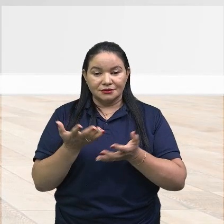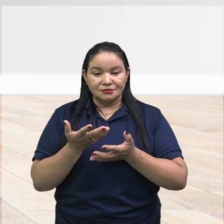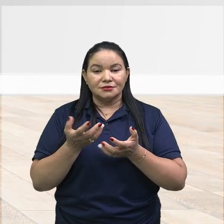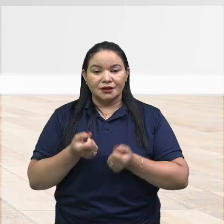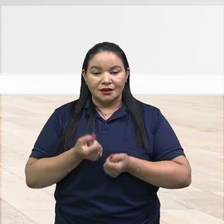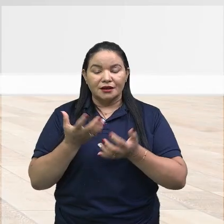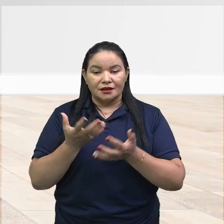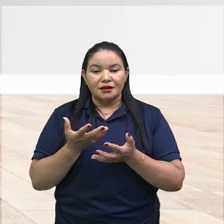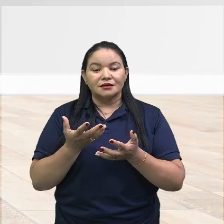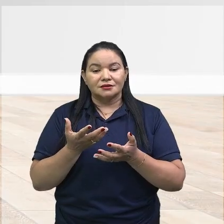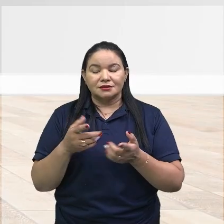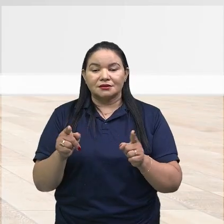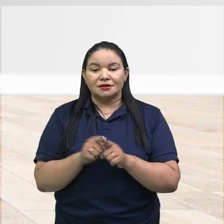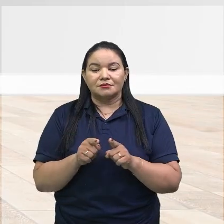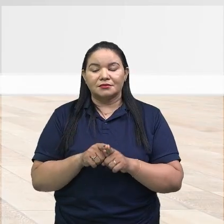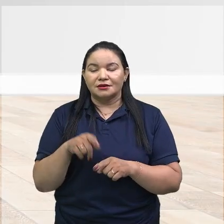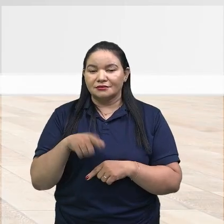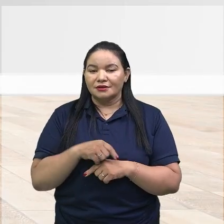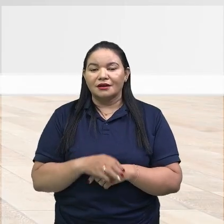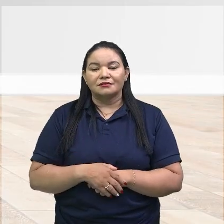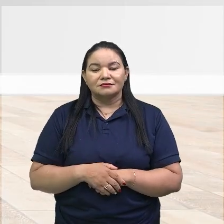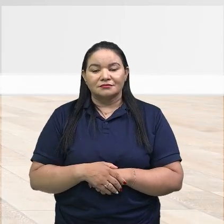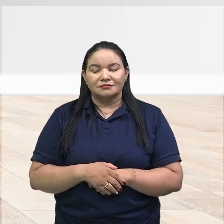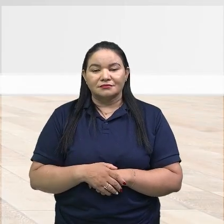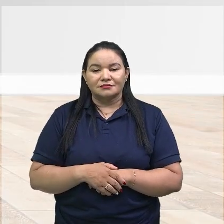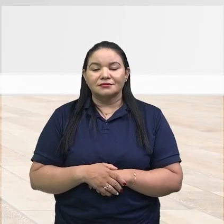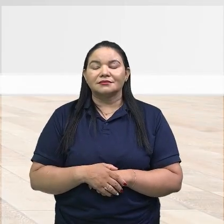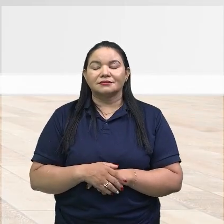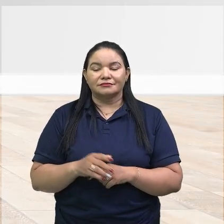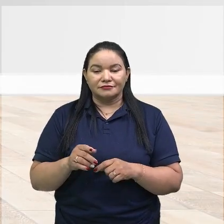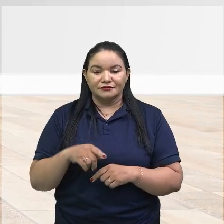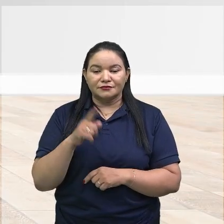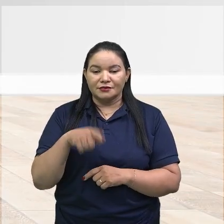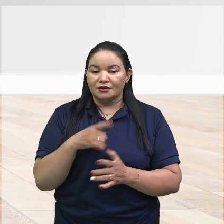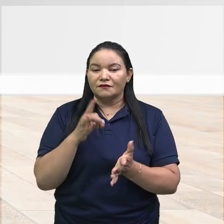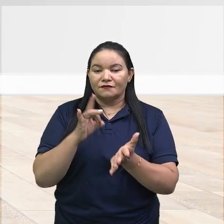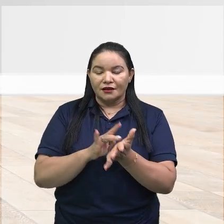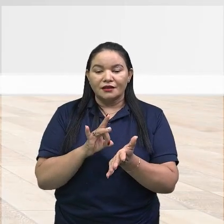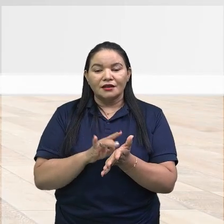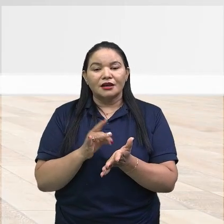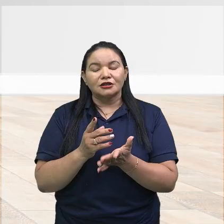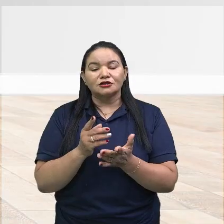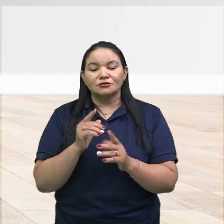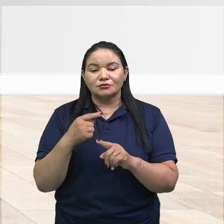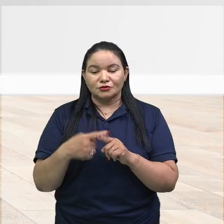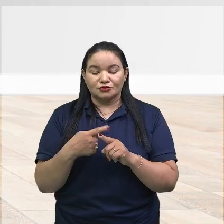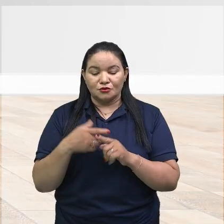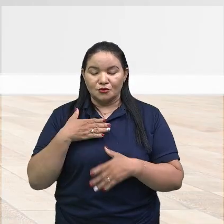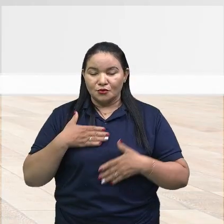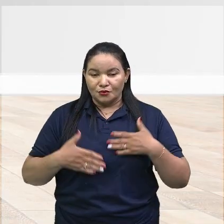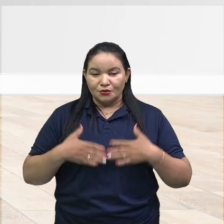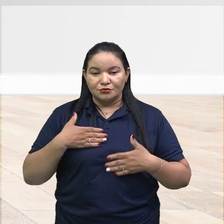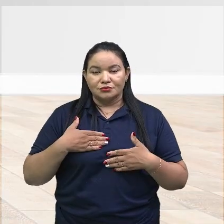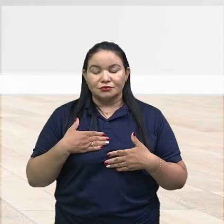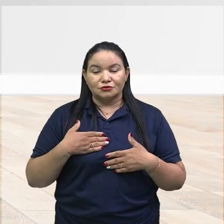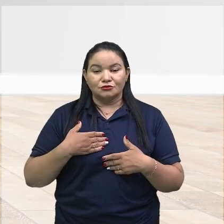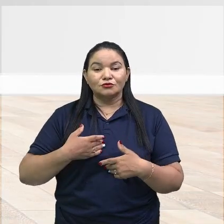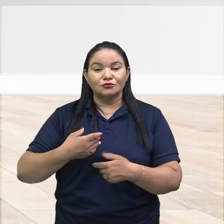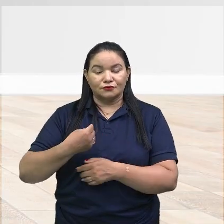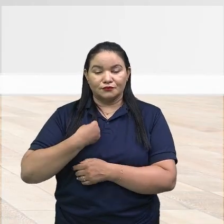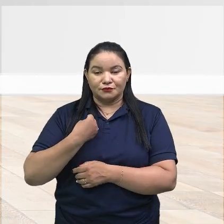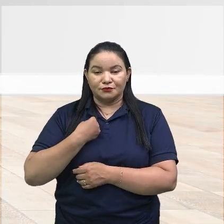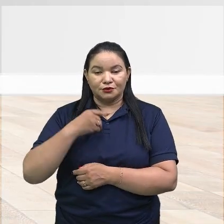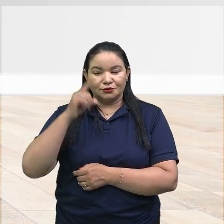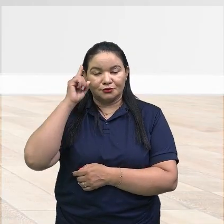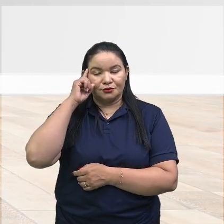seu gestual. E é incrível, né, como o corpo fala realmente. Acontece no nosso dia a dia de encontrarmos a